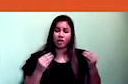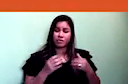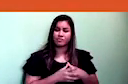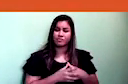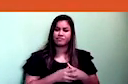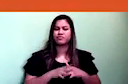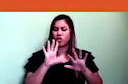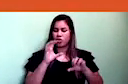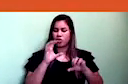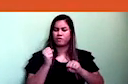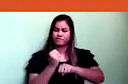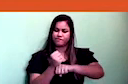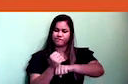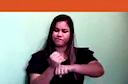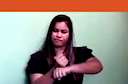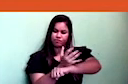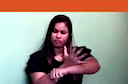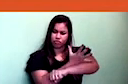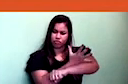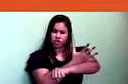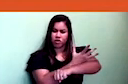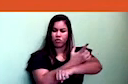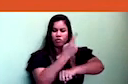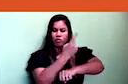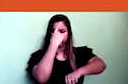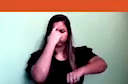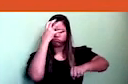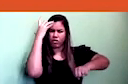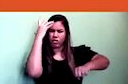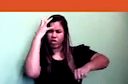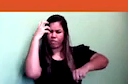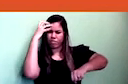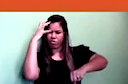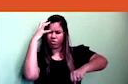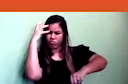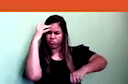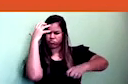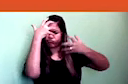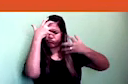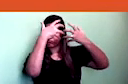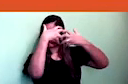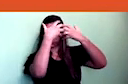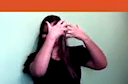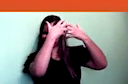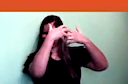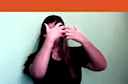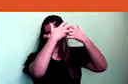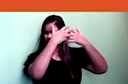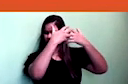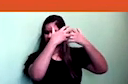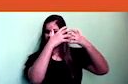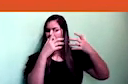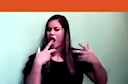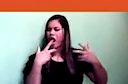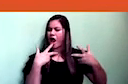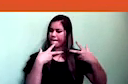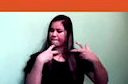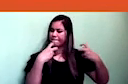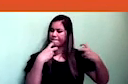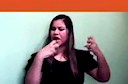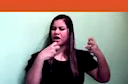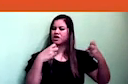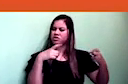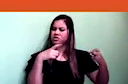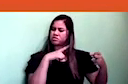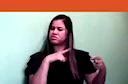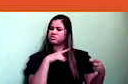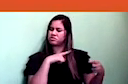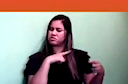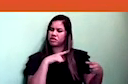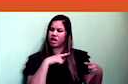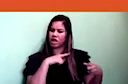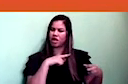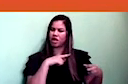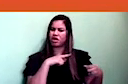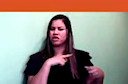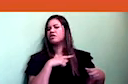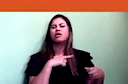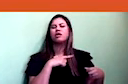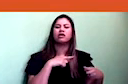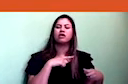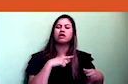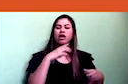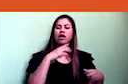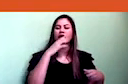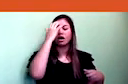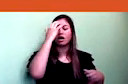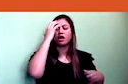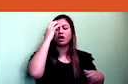emoção se processa no cérebro e a pessoa é consciente dela e do estado de humor que provoca em si